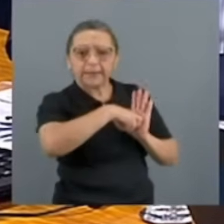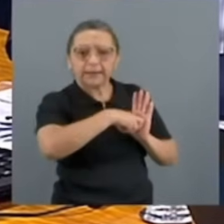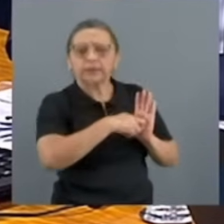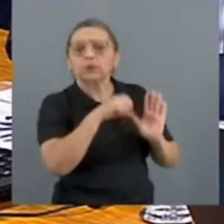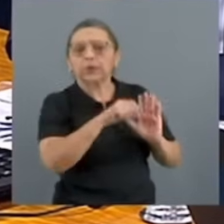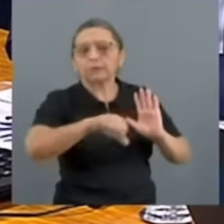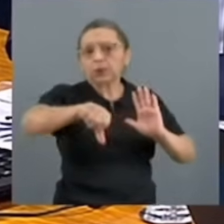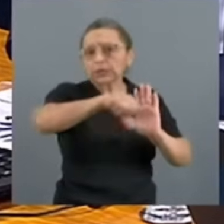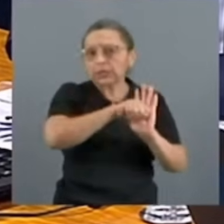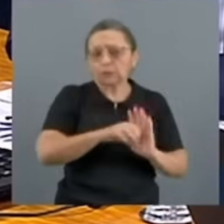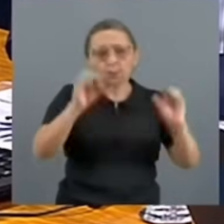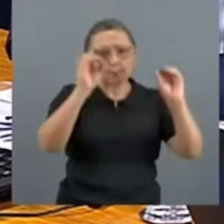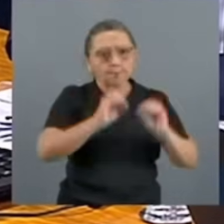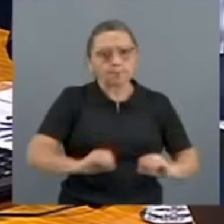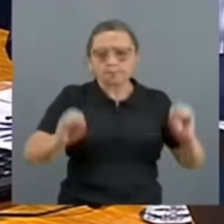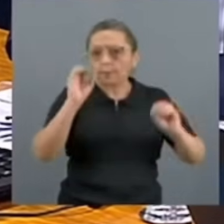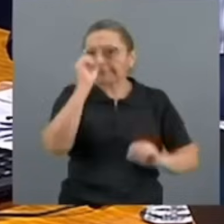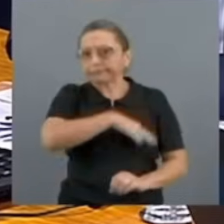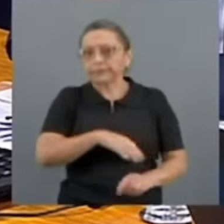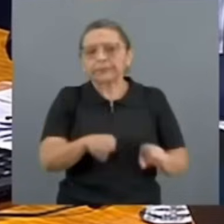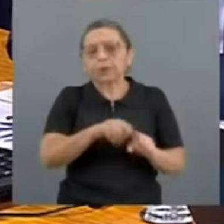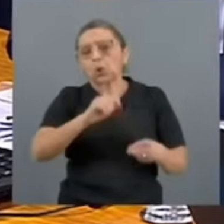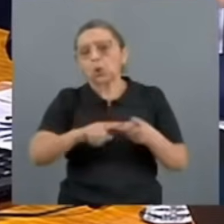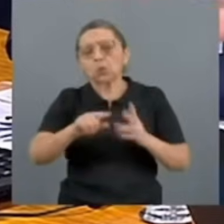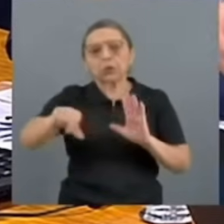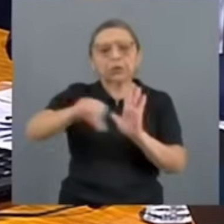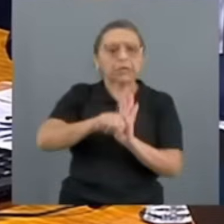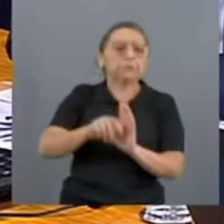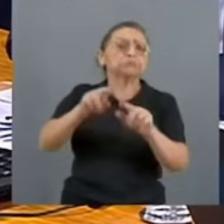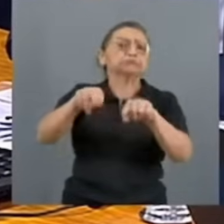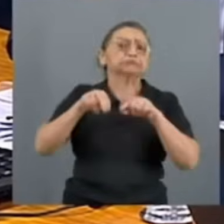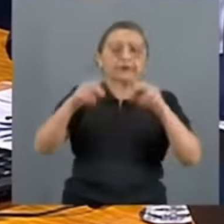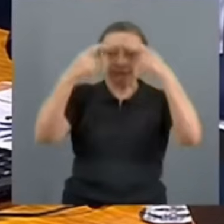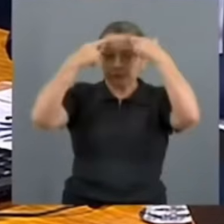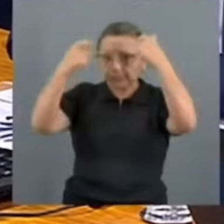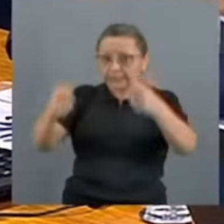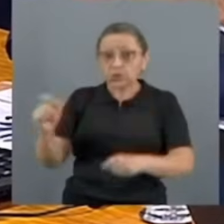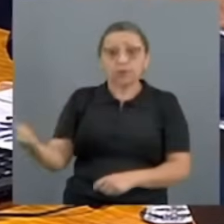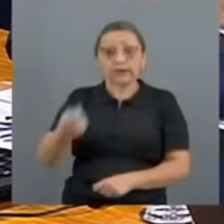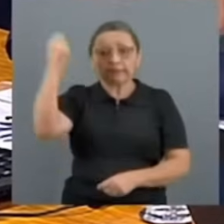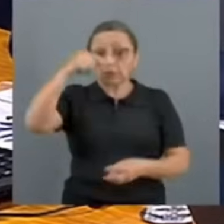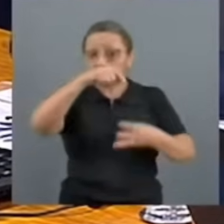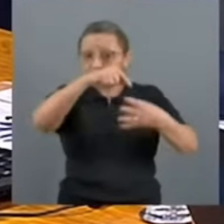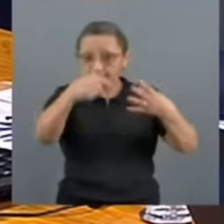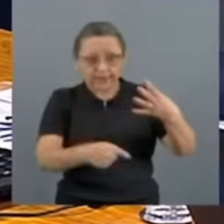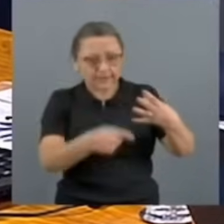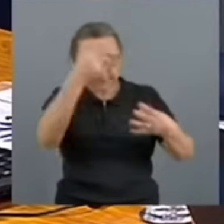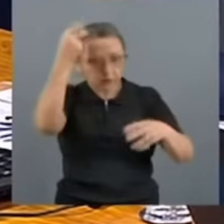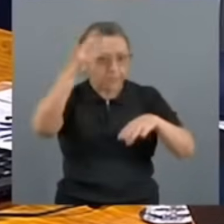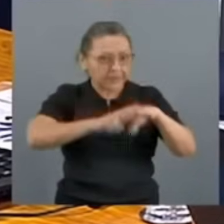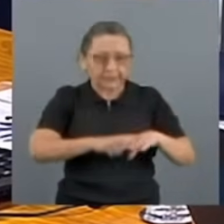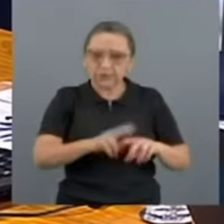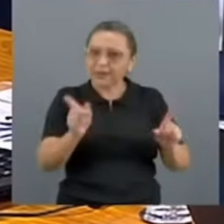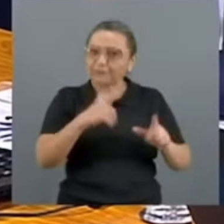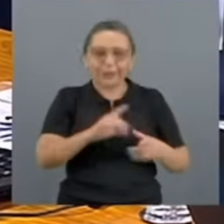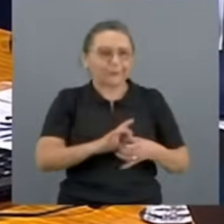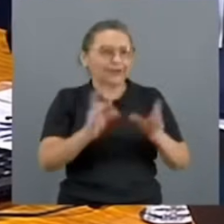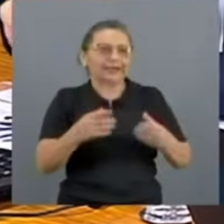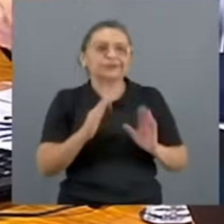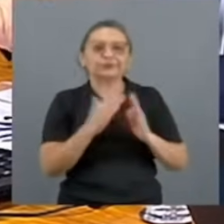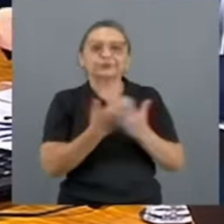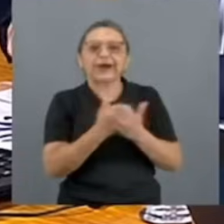por crimes que não sejam crimes hediondos ou crimes cometidos com violência ou grave ameaça à pessoa. Então esses não vão ter autorização para estudar fora dos